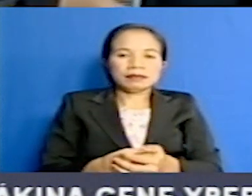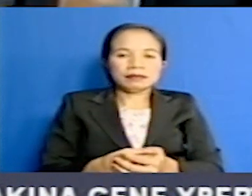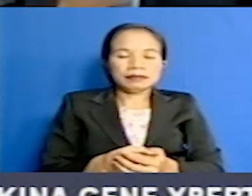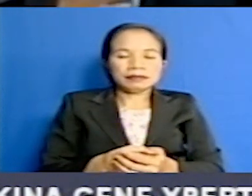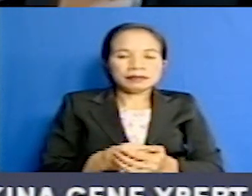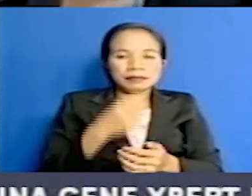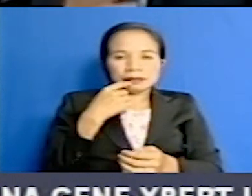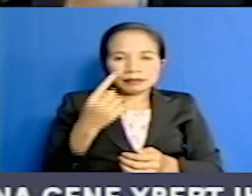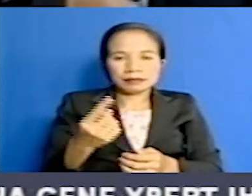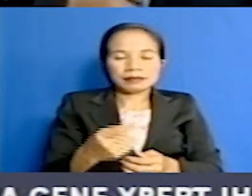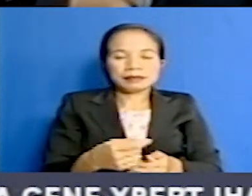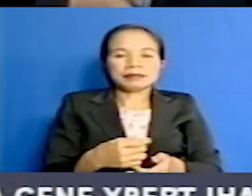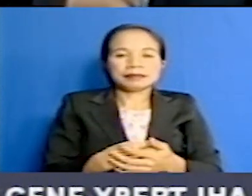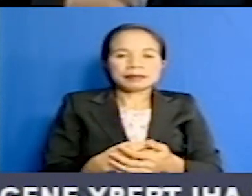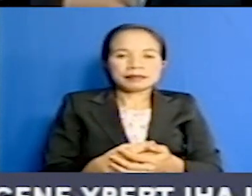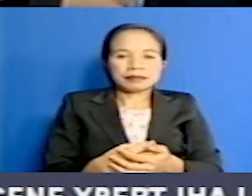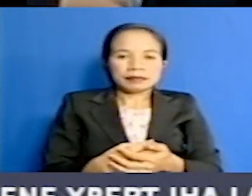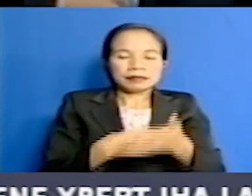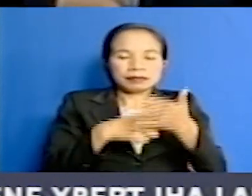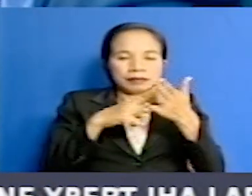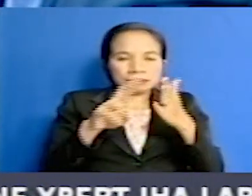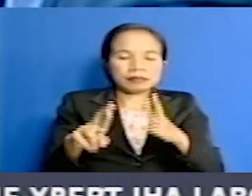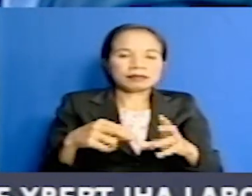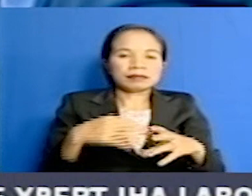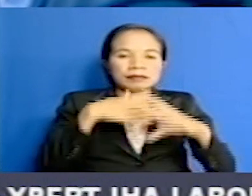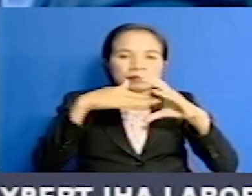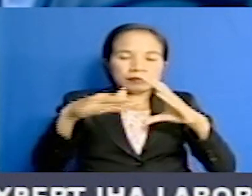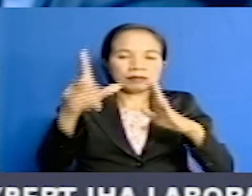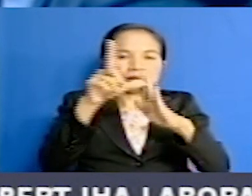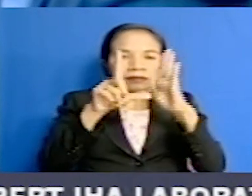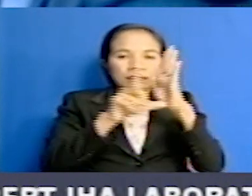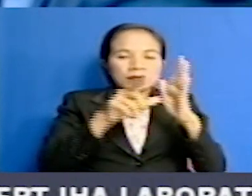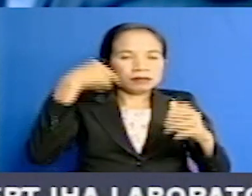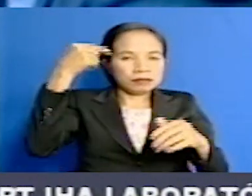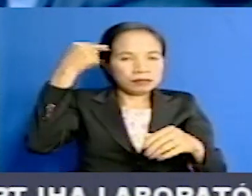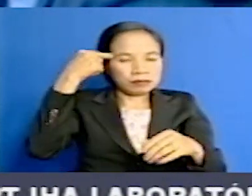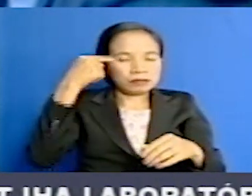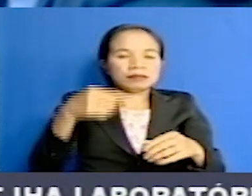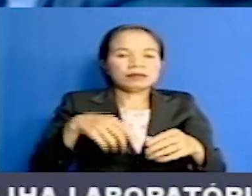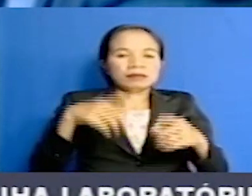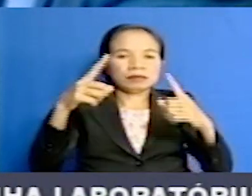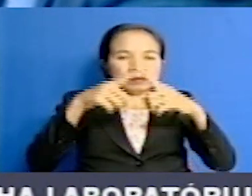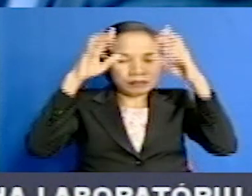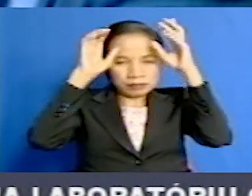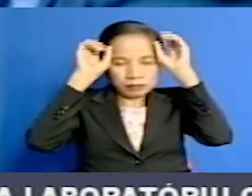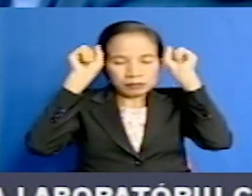informa. A foi aprovação, né? Se arruca decreto governo, né? Bahia Presidente